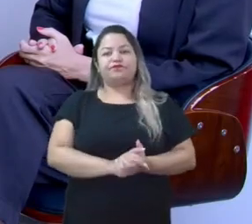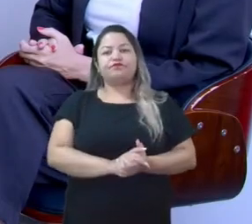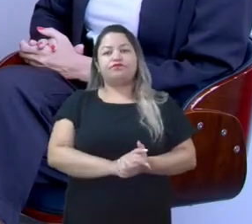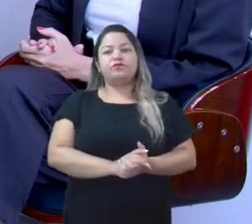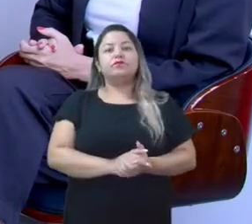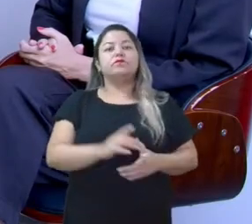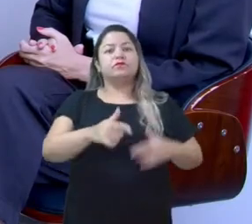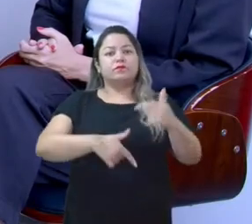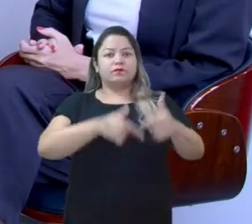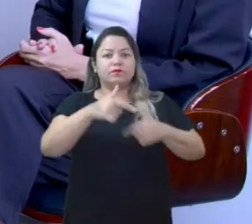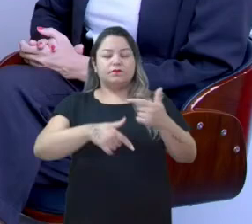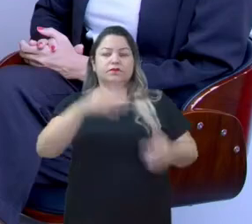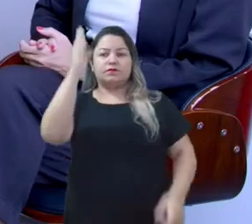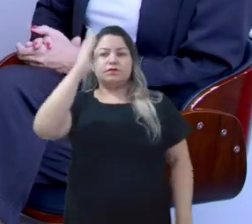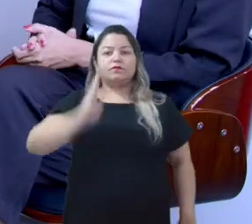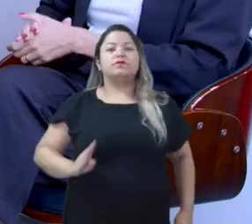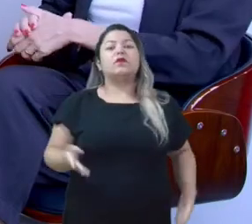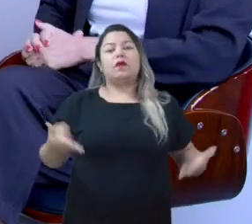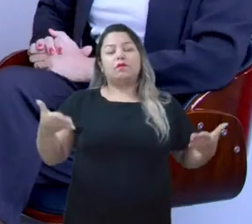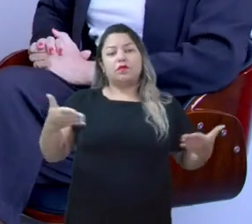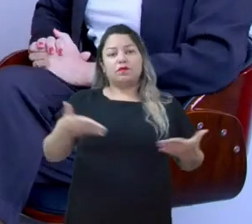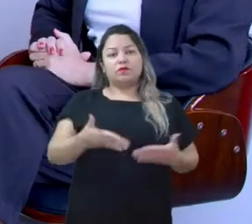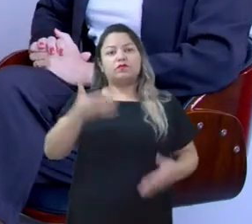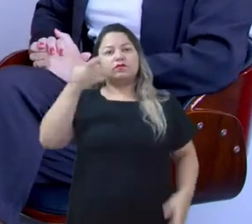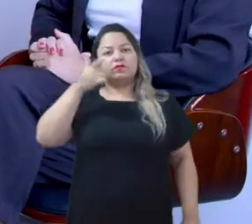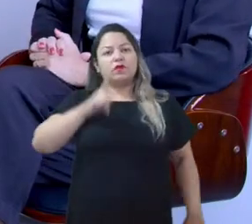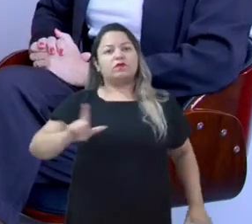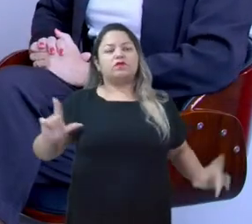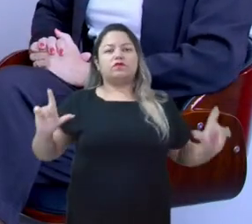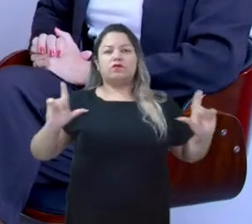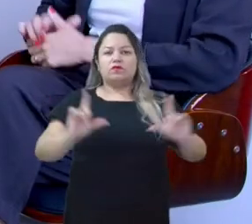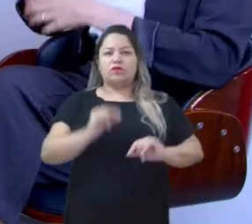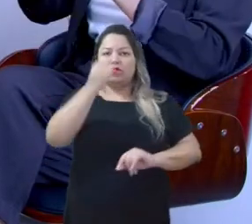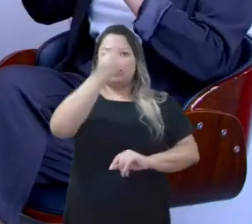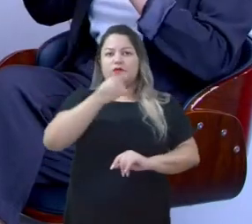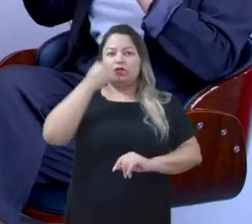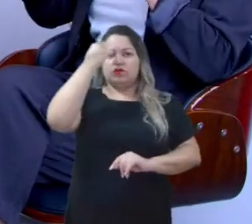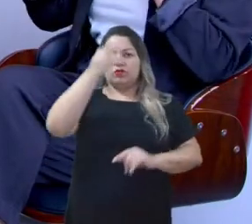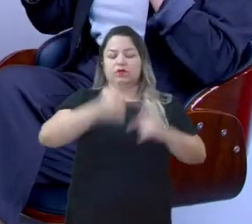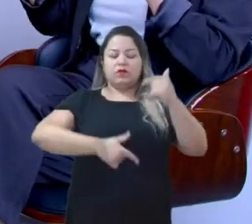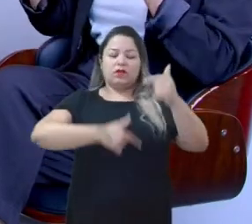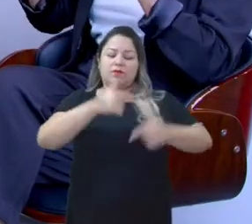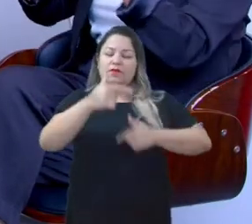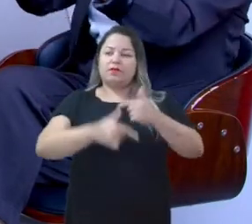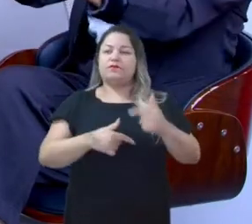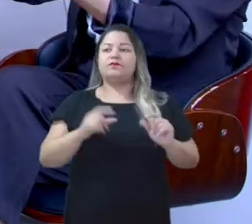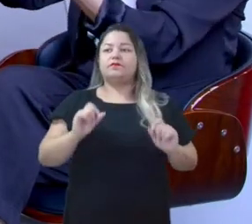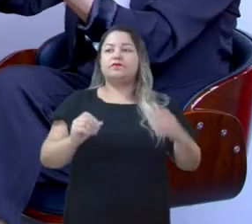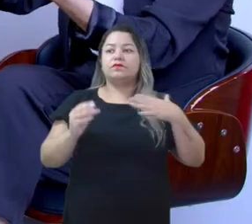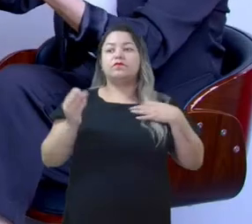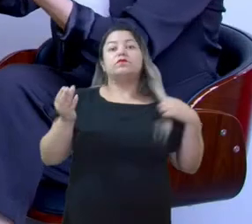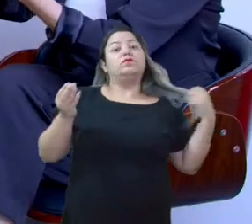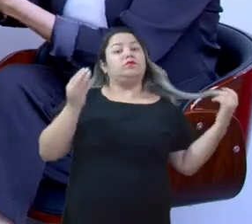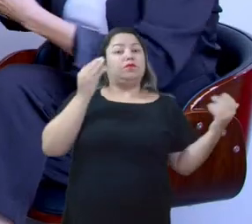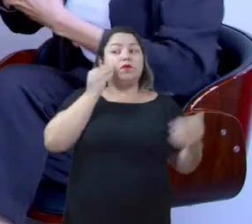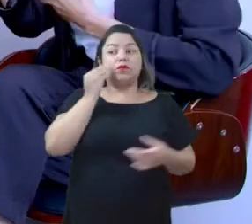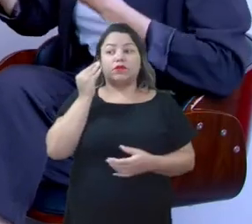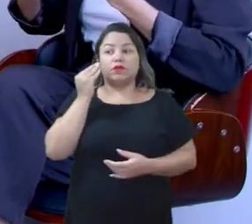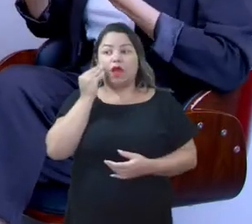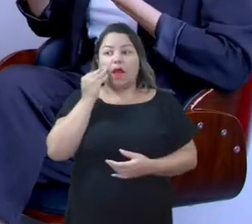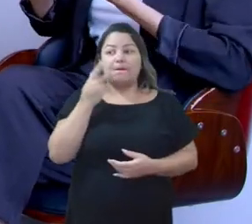os trabalhadores brasileiros, porque chegou a hora, né, de garantir essa redução da jornada de trabalho. Deputado, vamos tentar assim, traduzir para